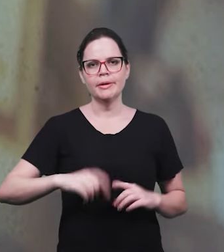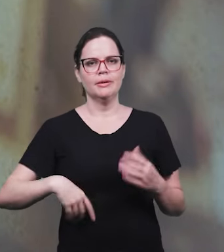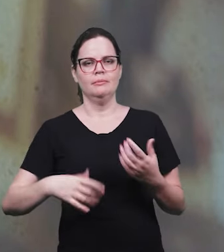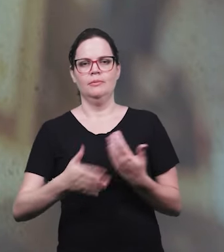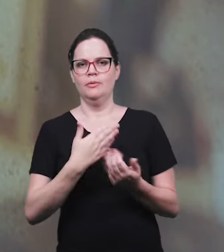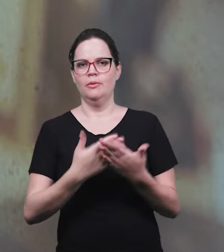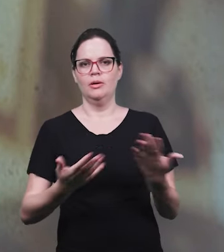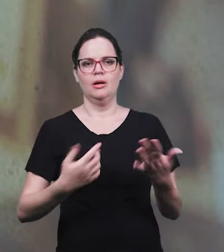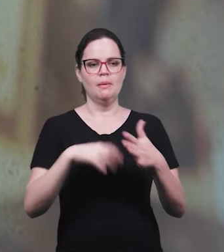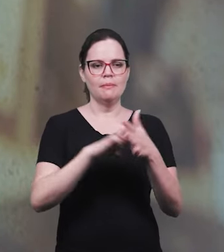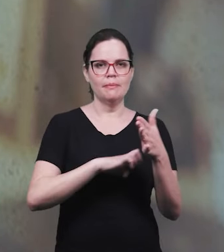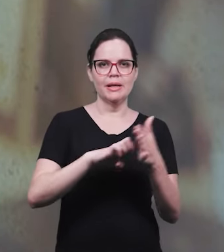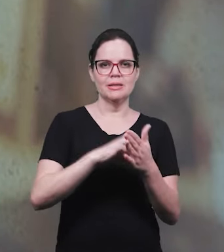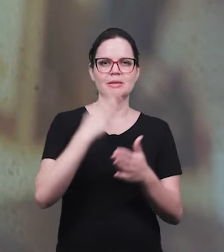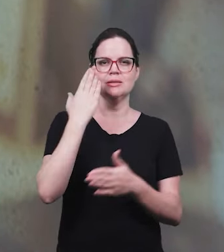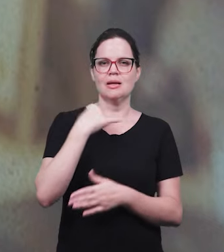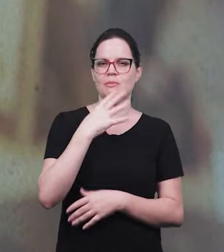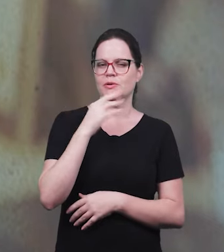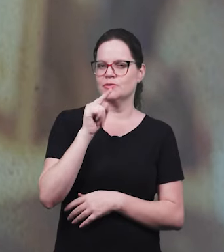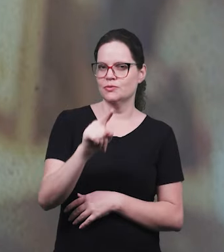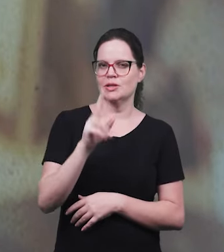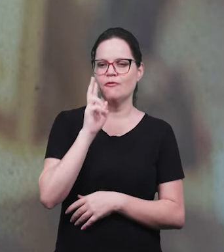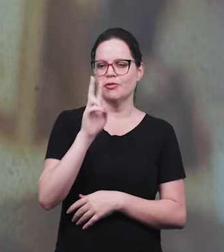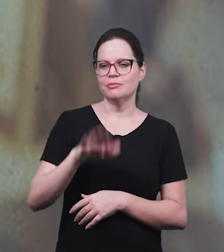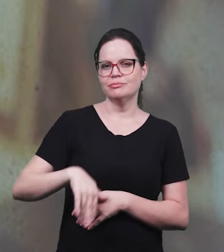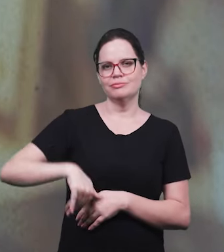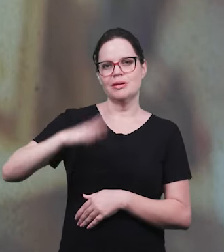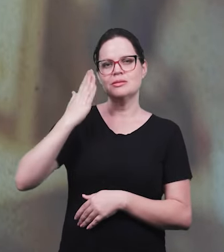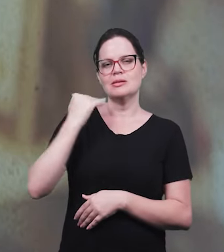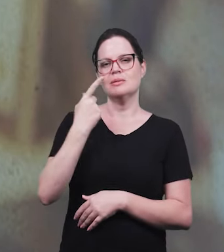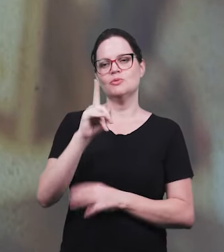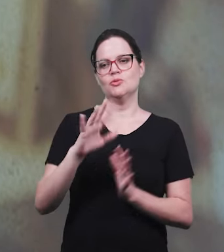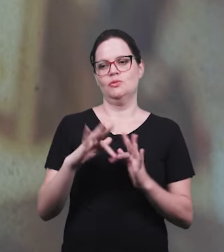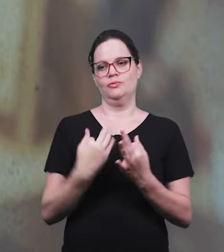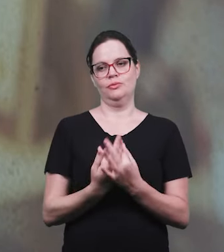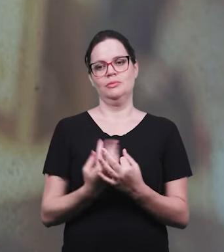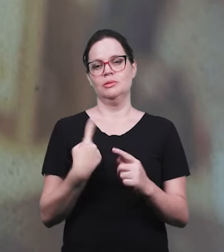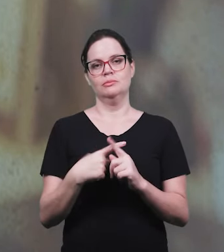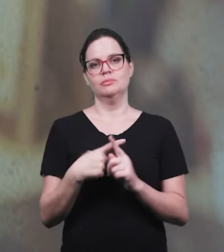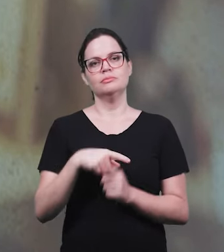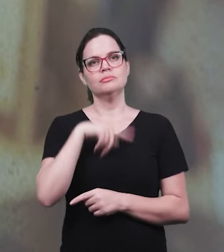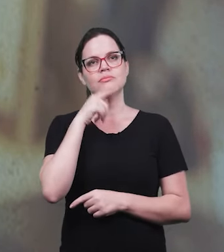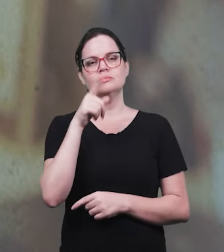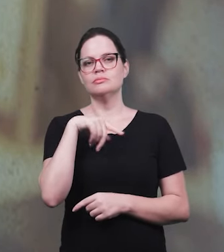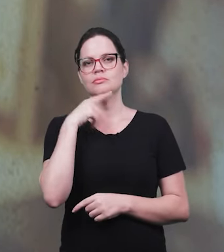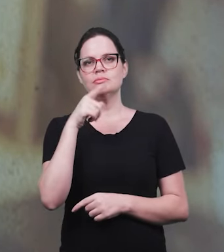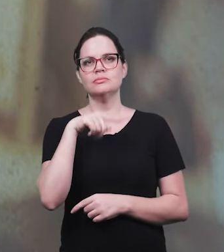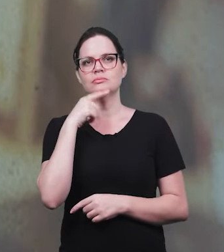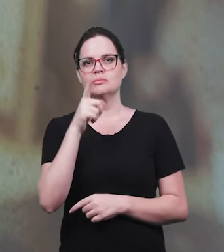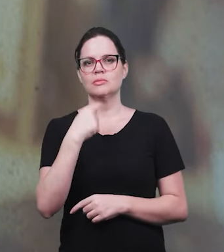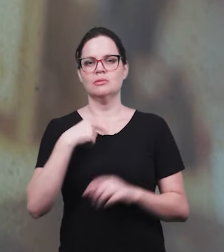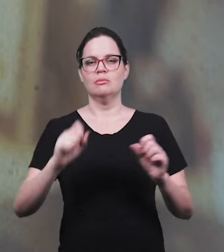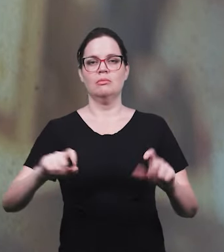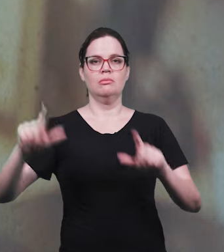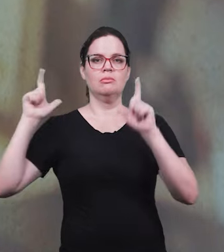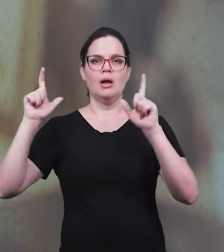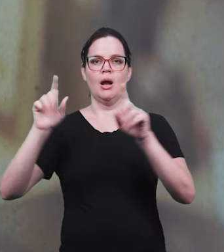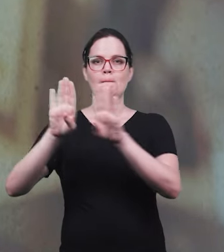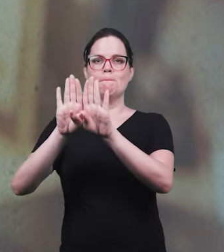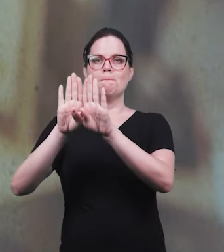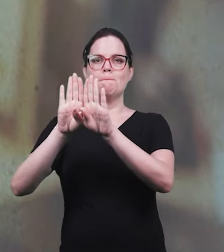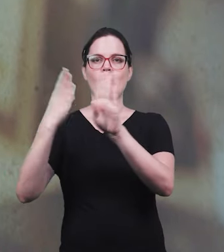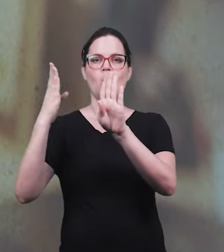que te conhece, que te viu crescer, que sabe quem é a sua família. Não adianta eu apenas colocar uma placa numa